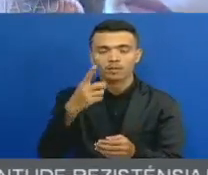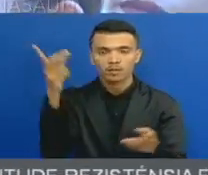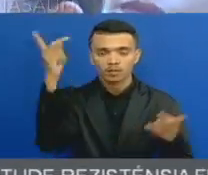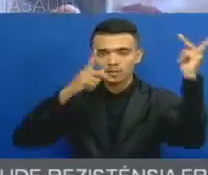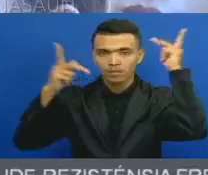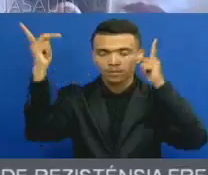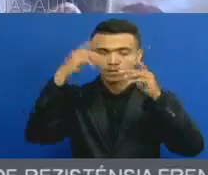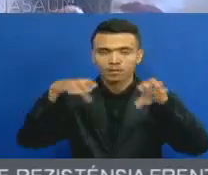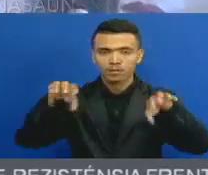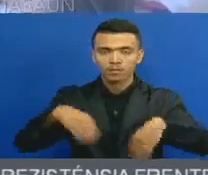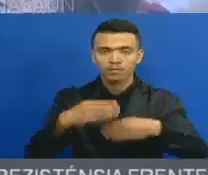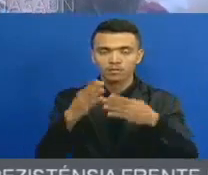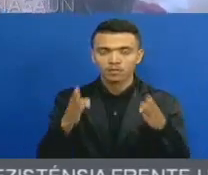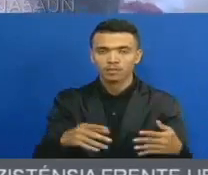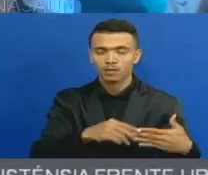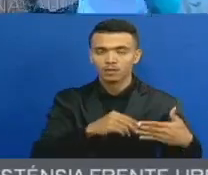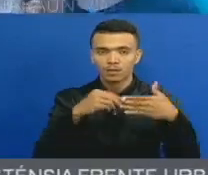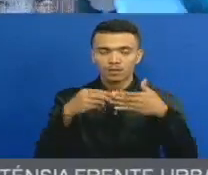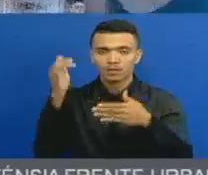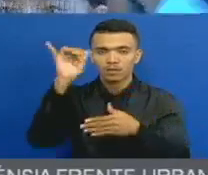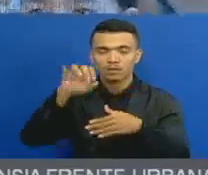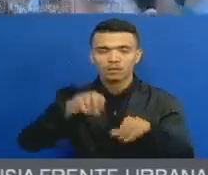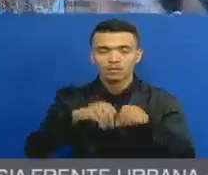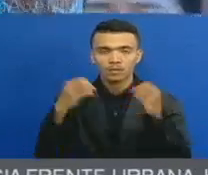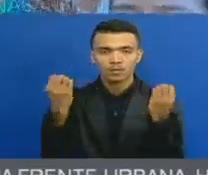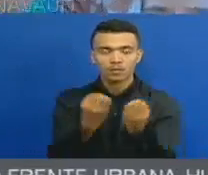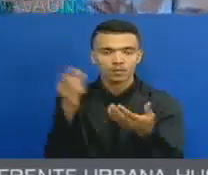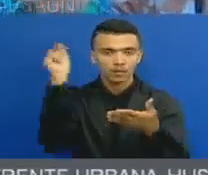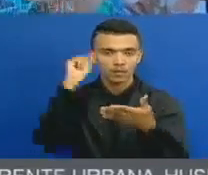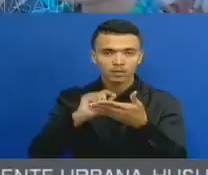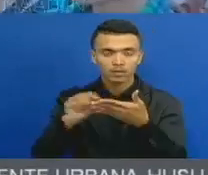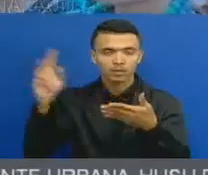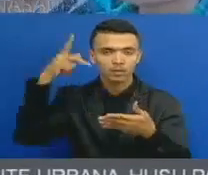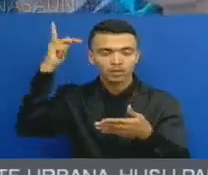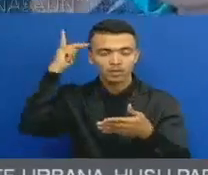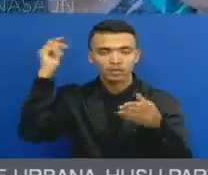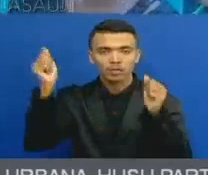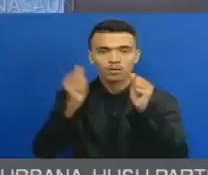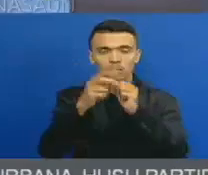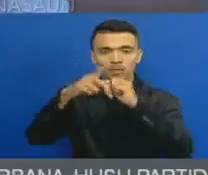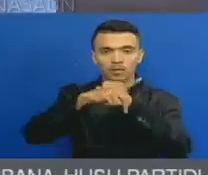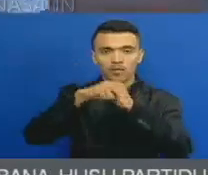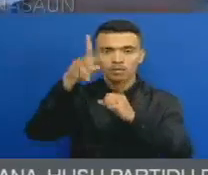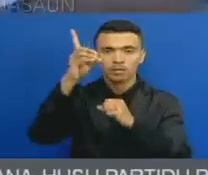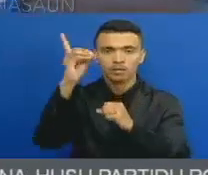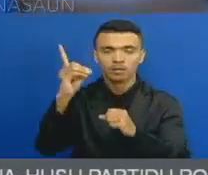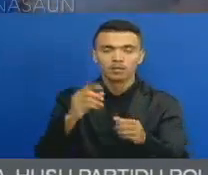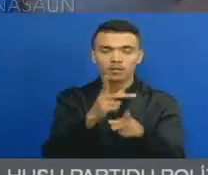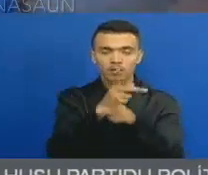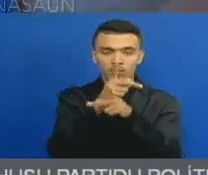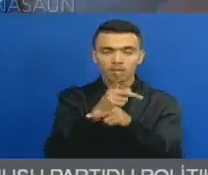preocupação trabalhadores balcuna em Sira, movimento nem assina acordo política ida ao partido PD, onde sai força política para